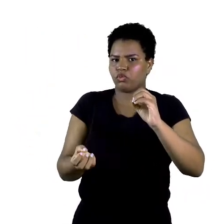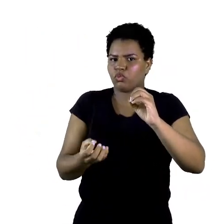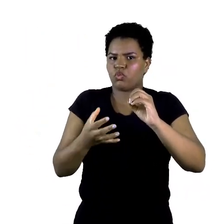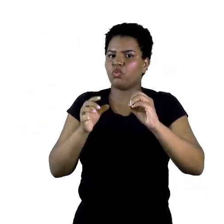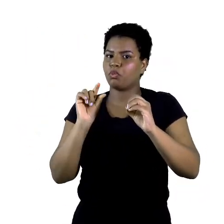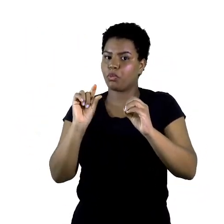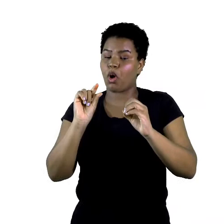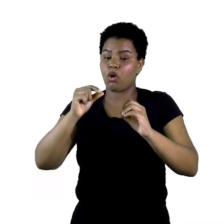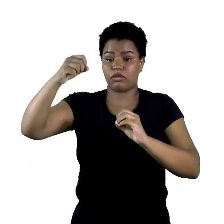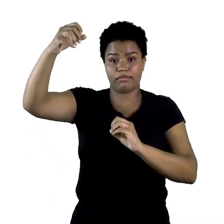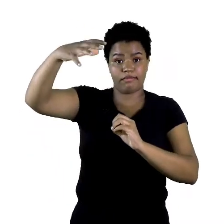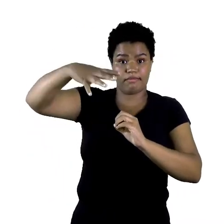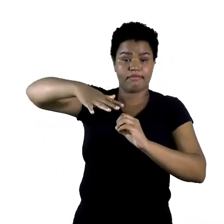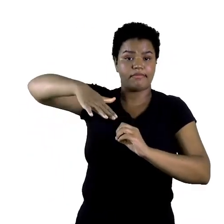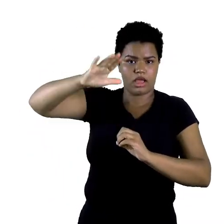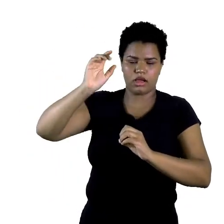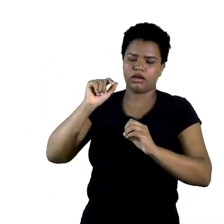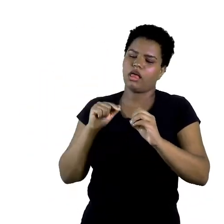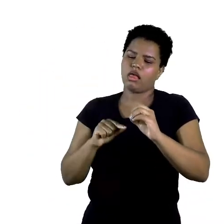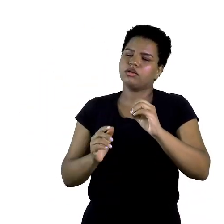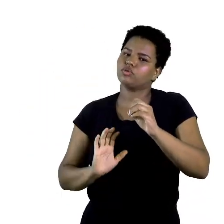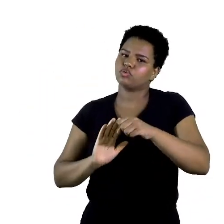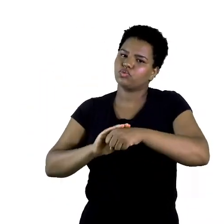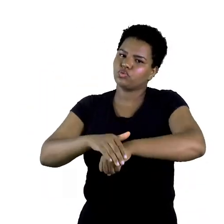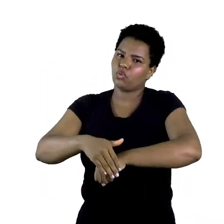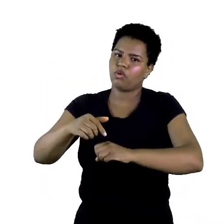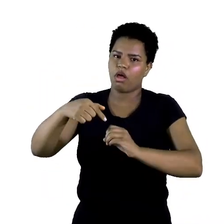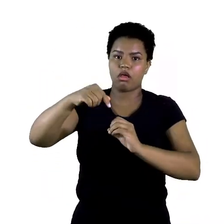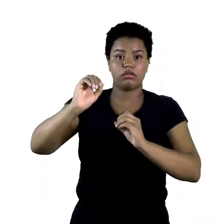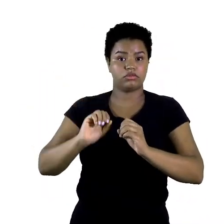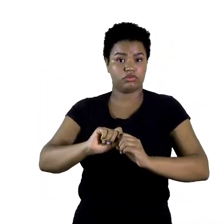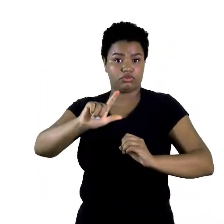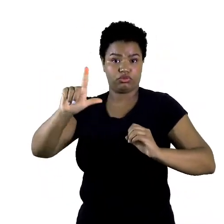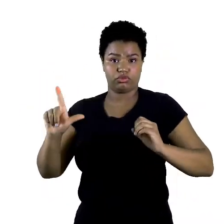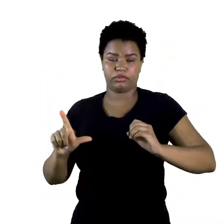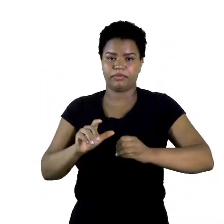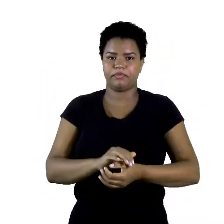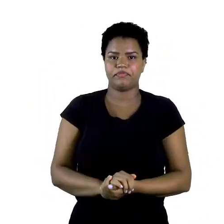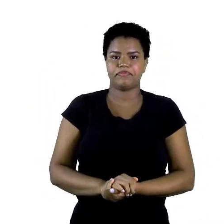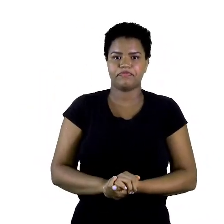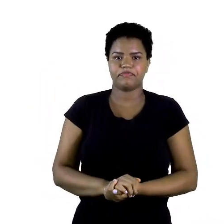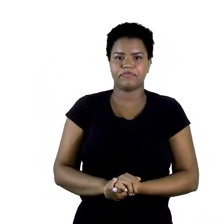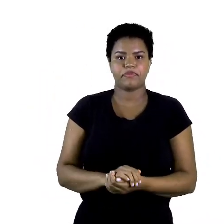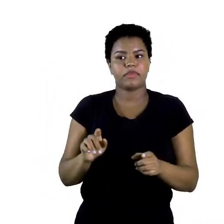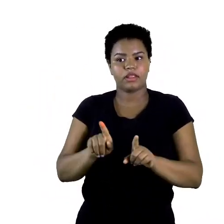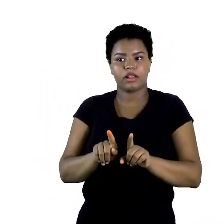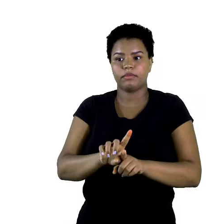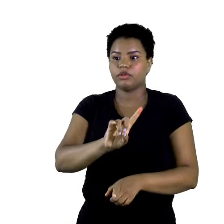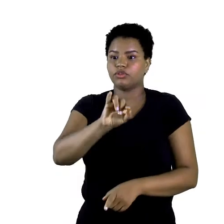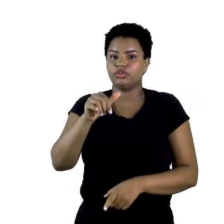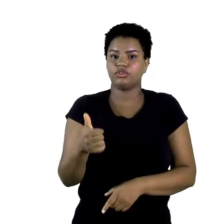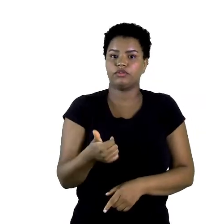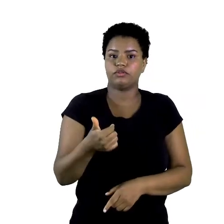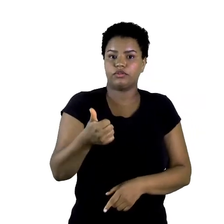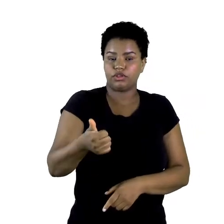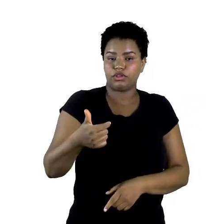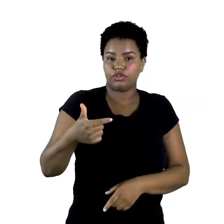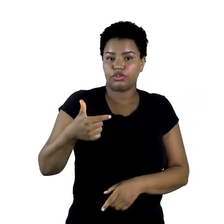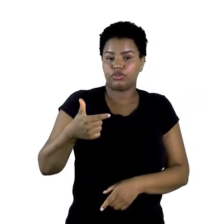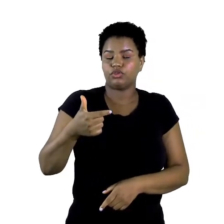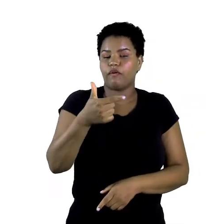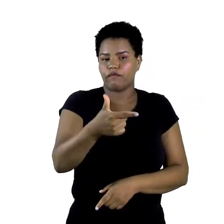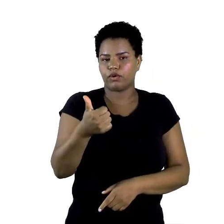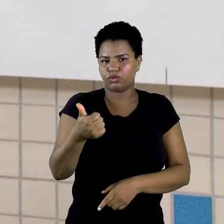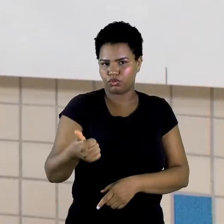e no outro local será dia. O mesmo fato inverte-se nos 2 hemisférios no dia 21 de junho, quando os raios